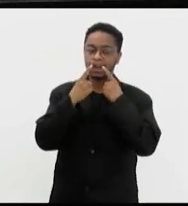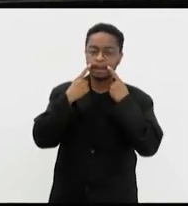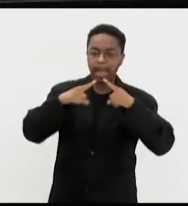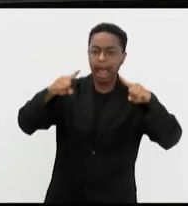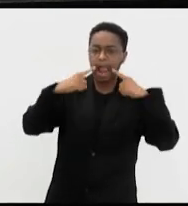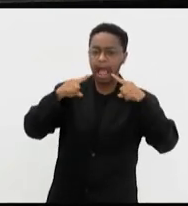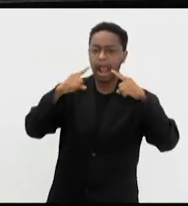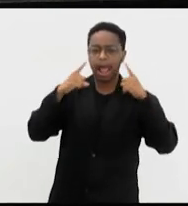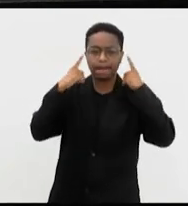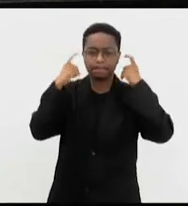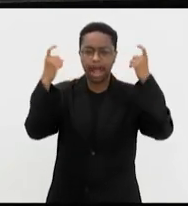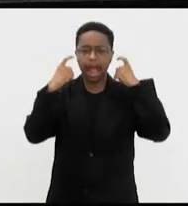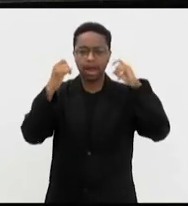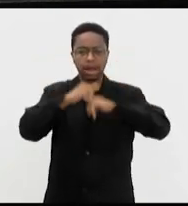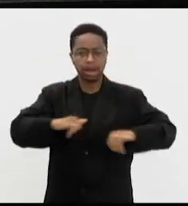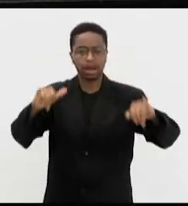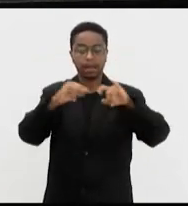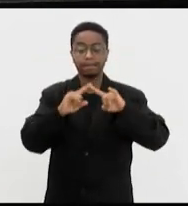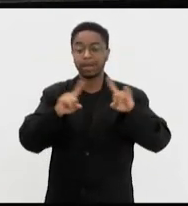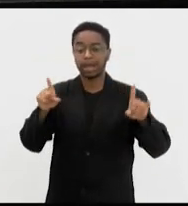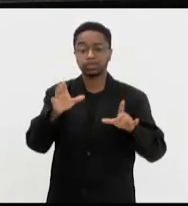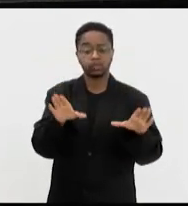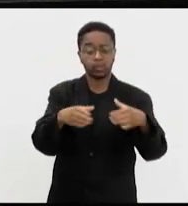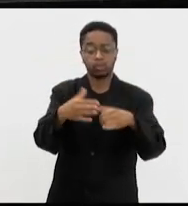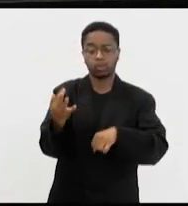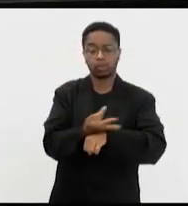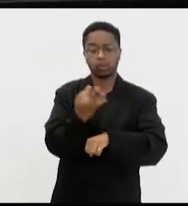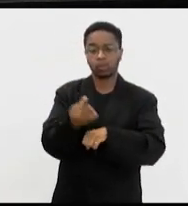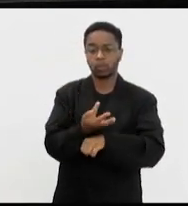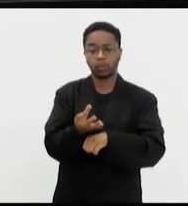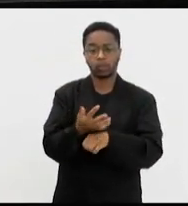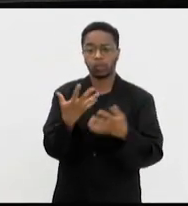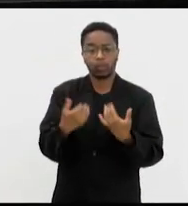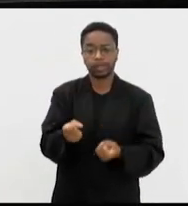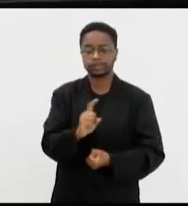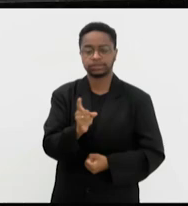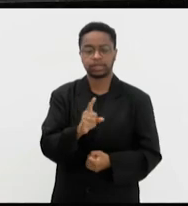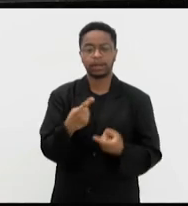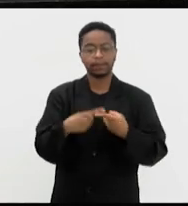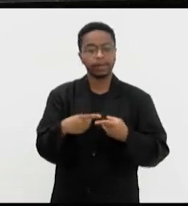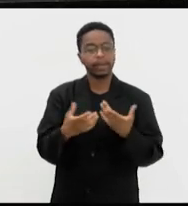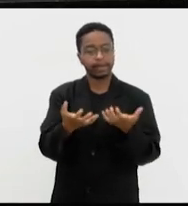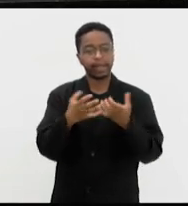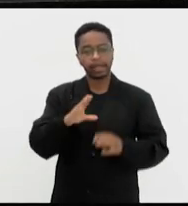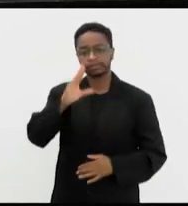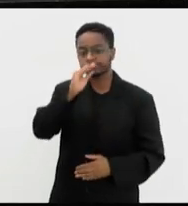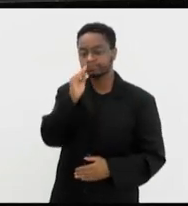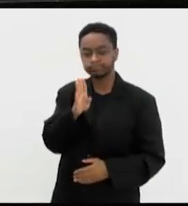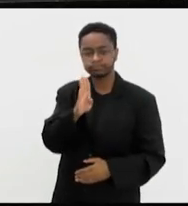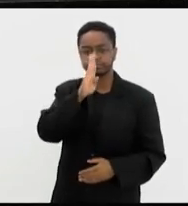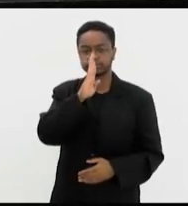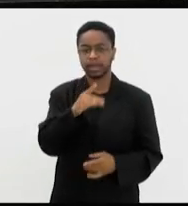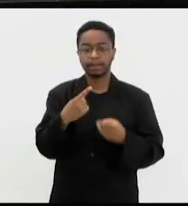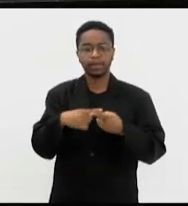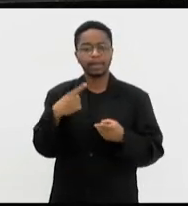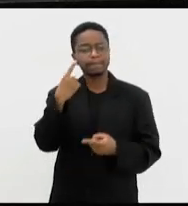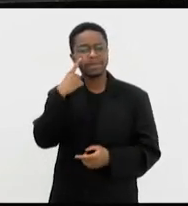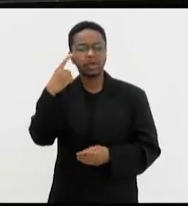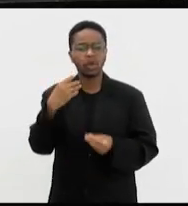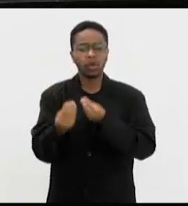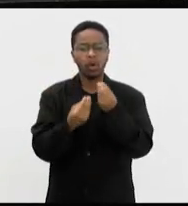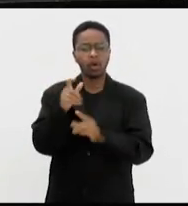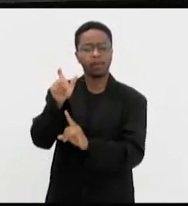isso que eles não toleram é isso que eles querem silenciar no pensamento deles como é que esta